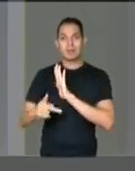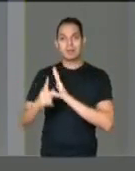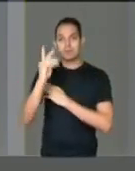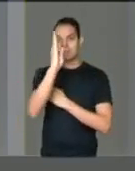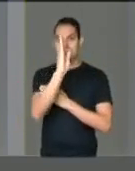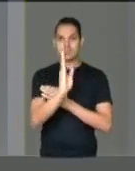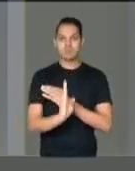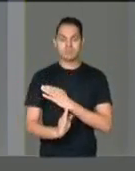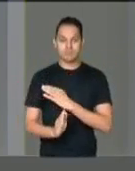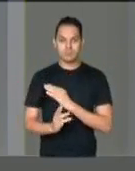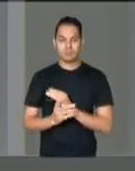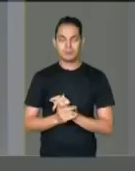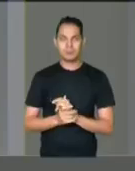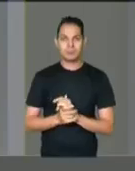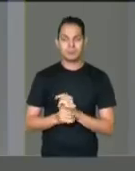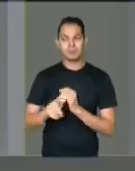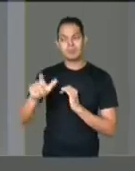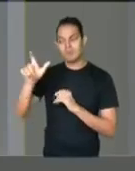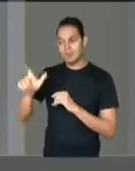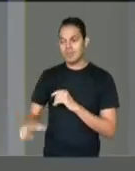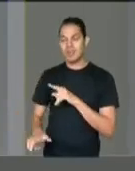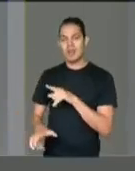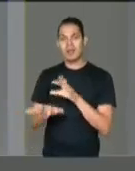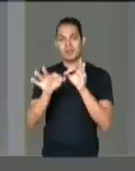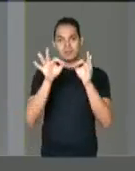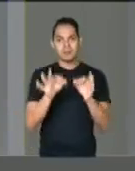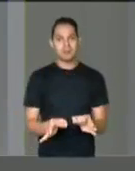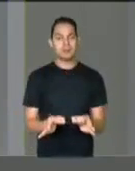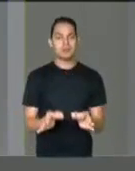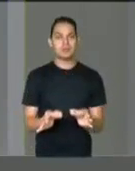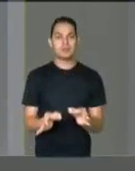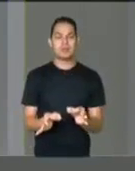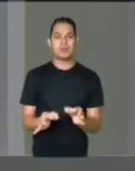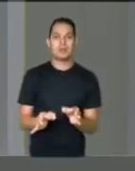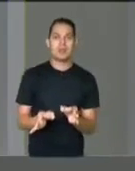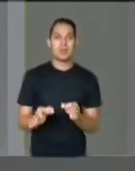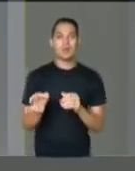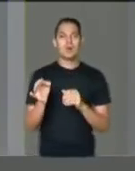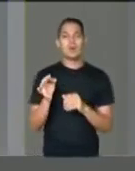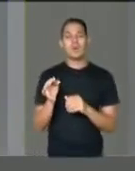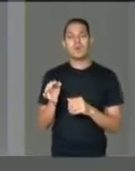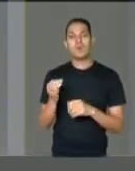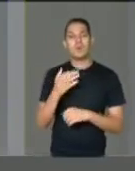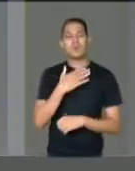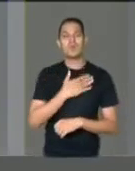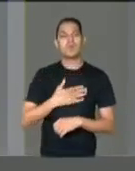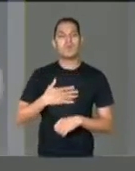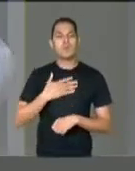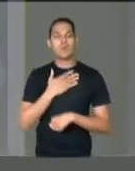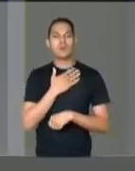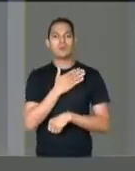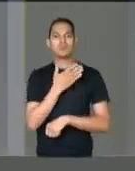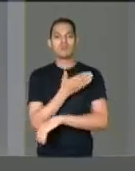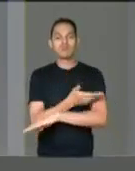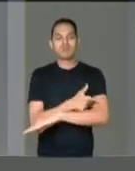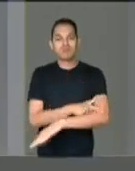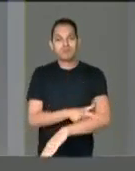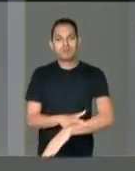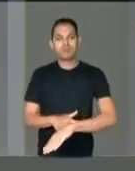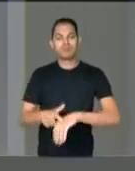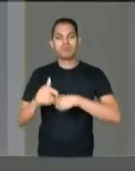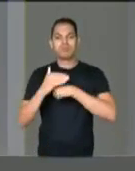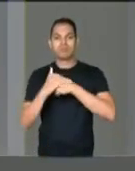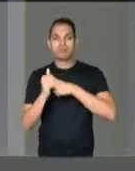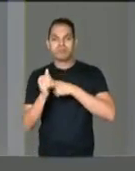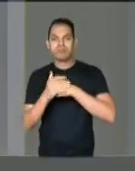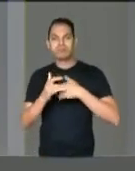Ela que, sem dúvida nenhuma, com seu carisma, com a sua